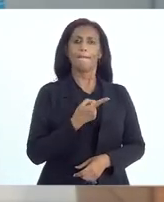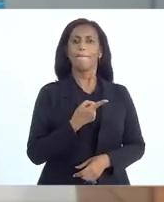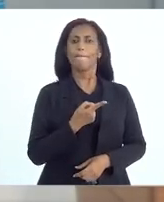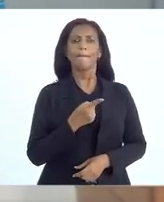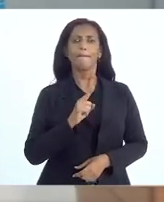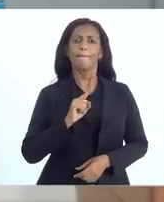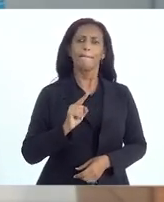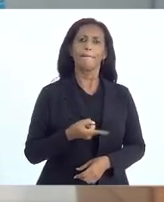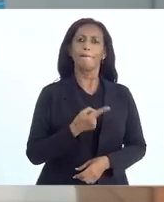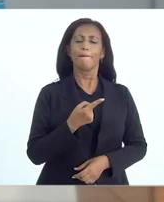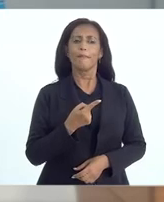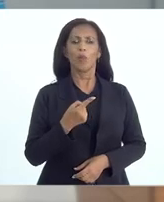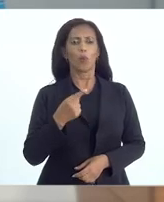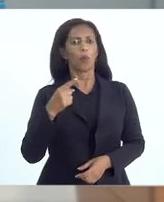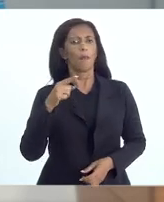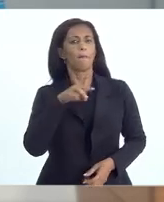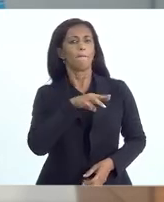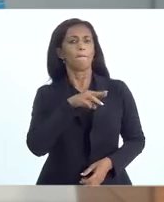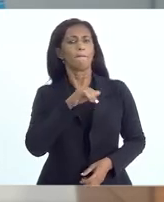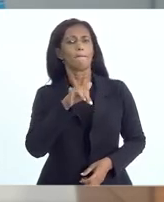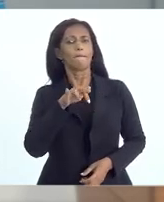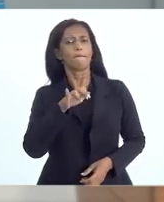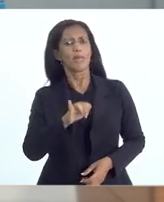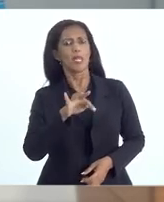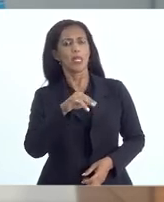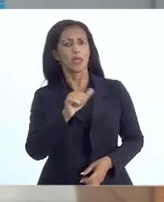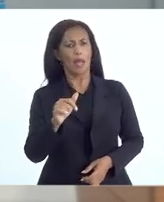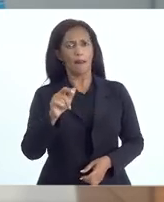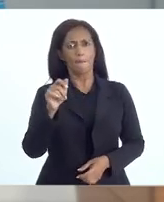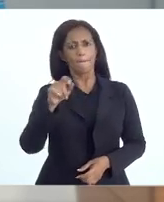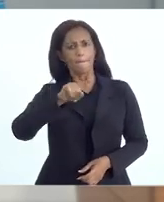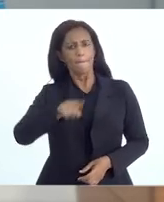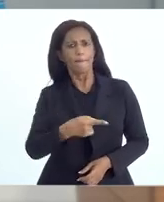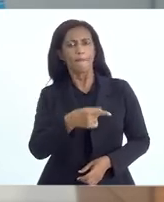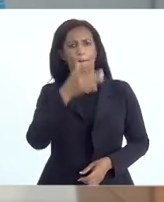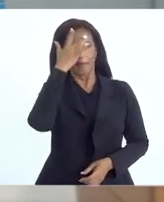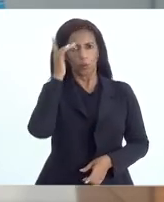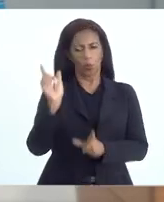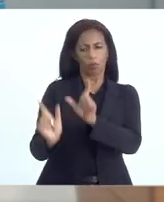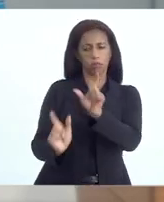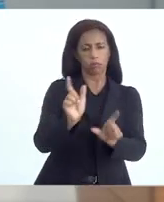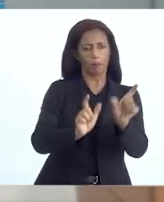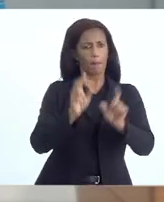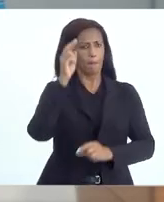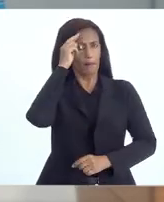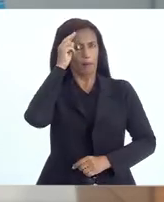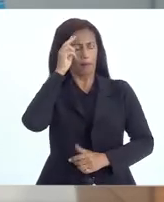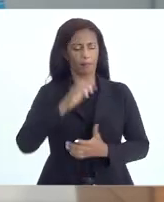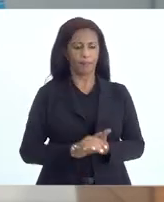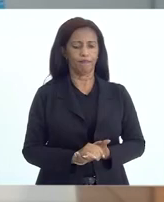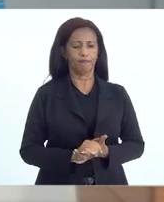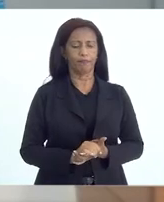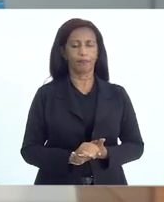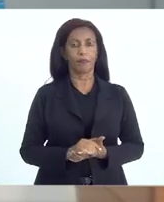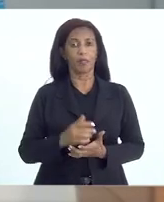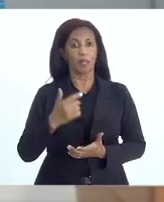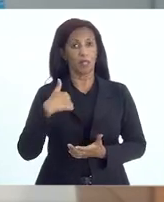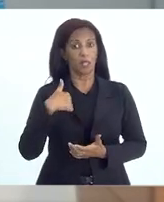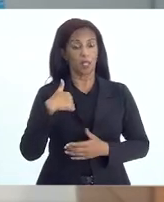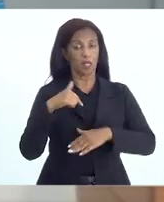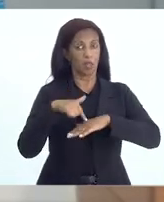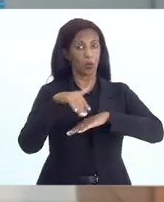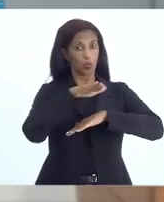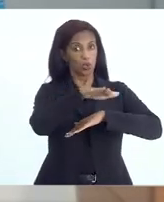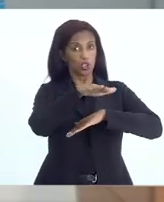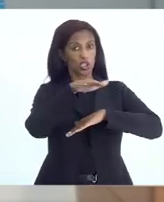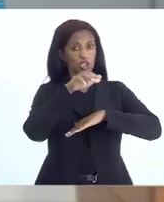Miu militares mil candidatos então na maioria das vezes eu chamo três vezes